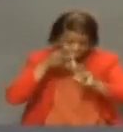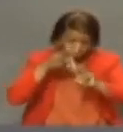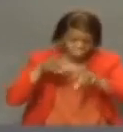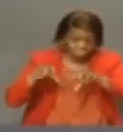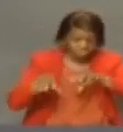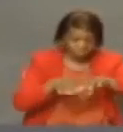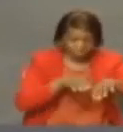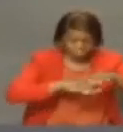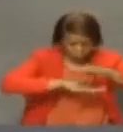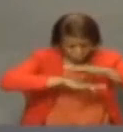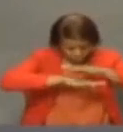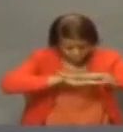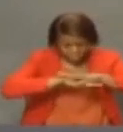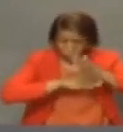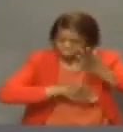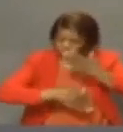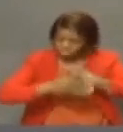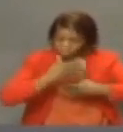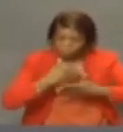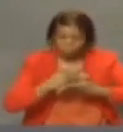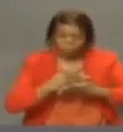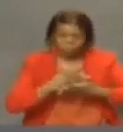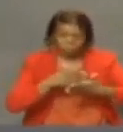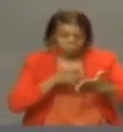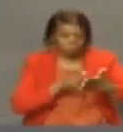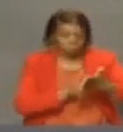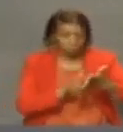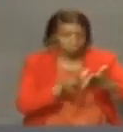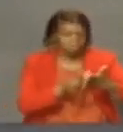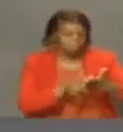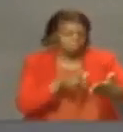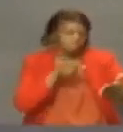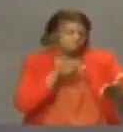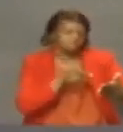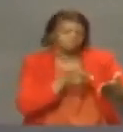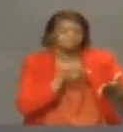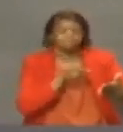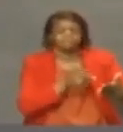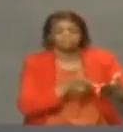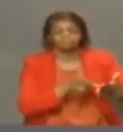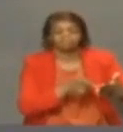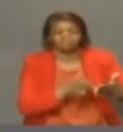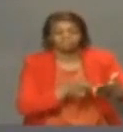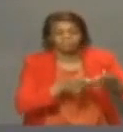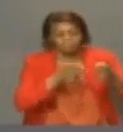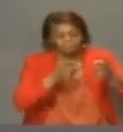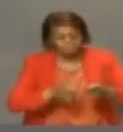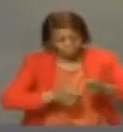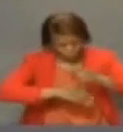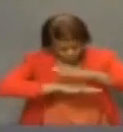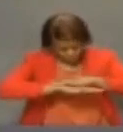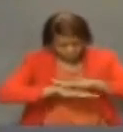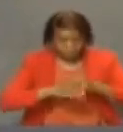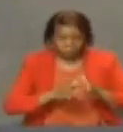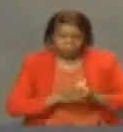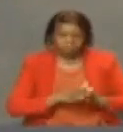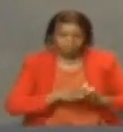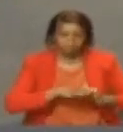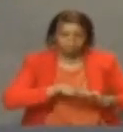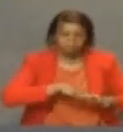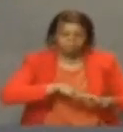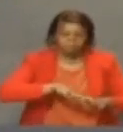cumprir as medidas tomadas no quadro do Estado de calamidade pública o